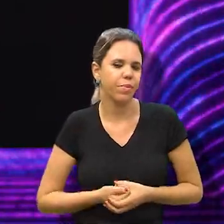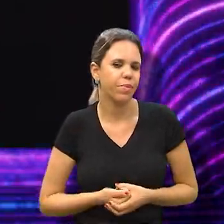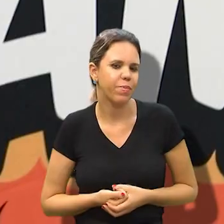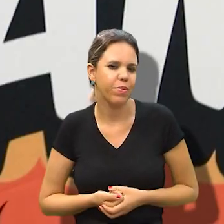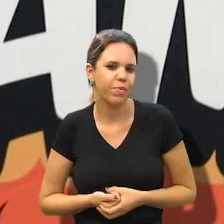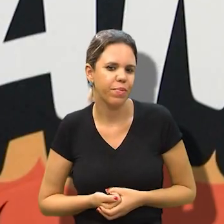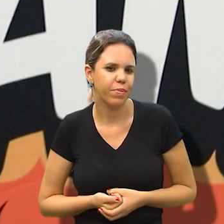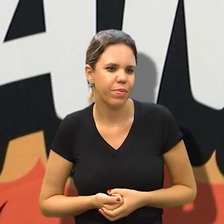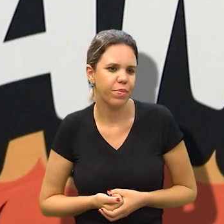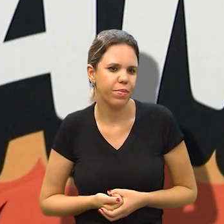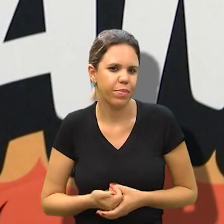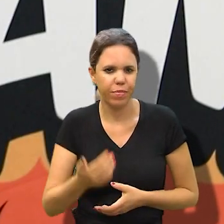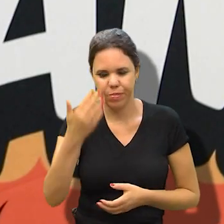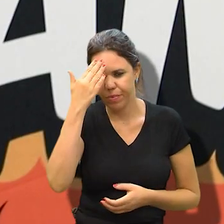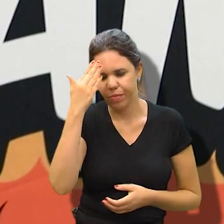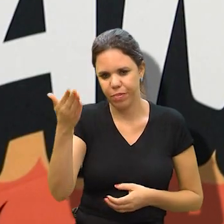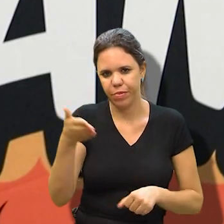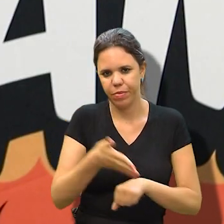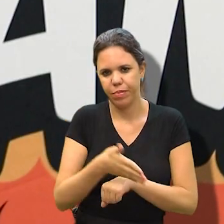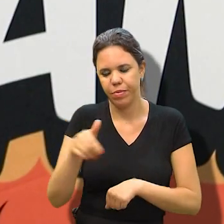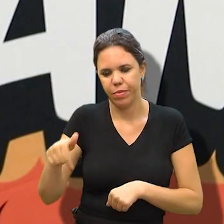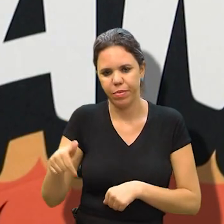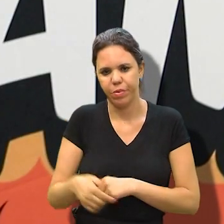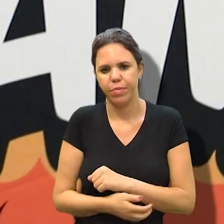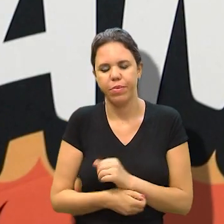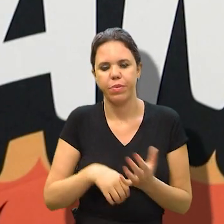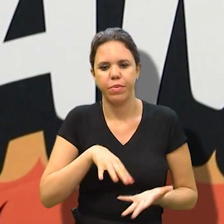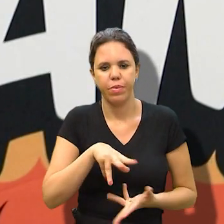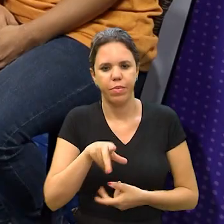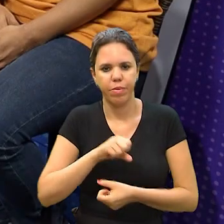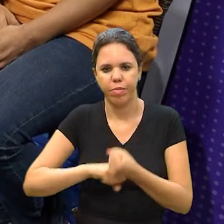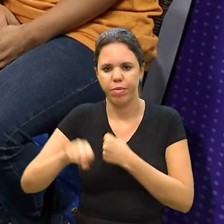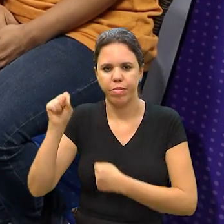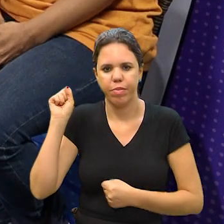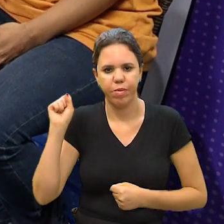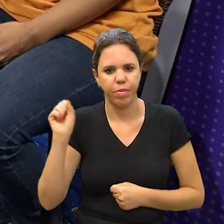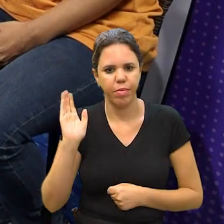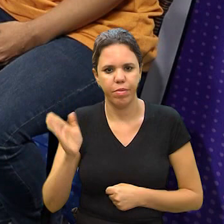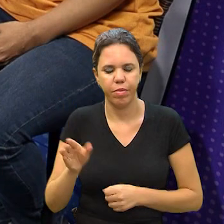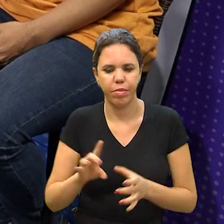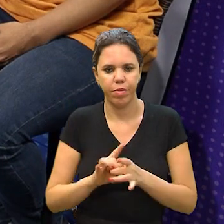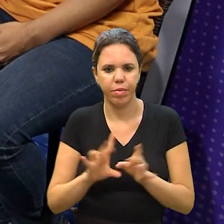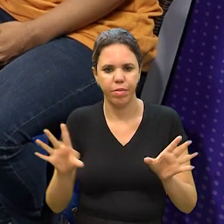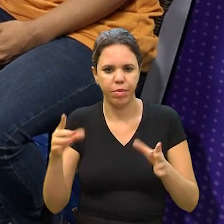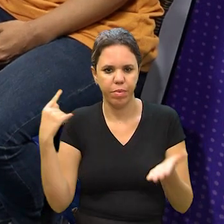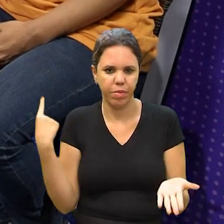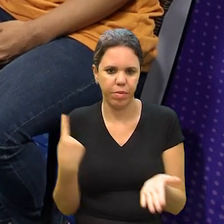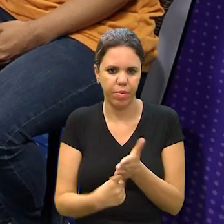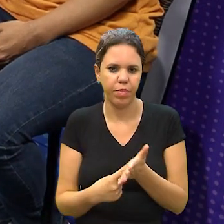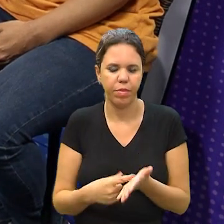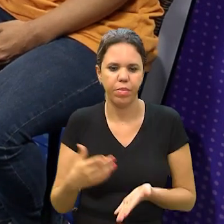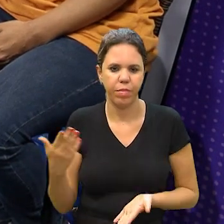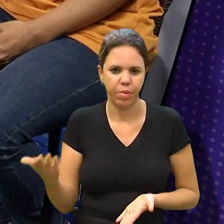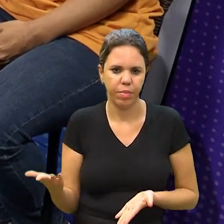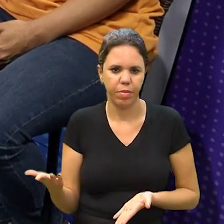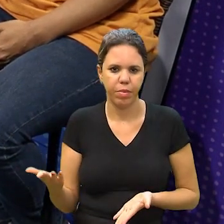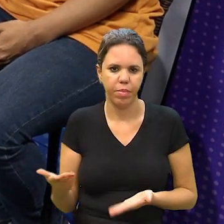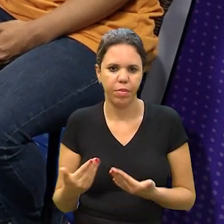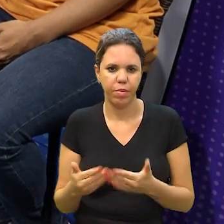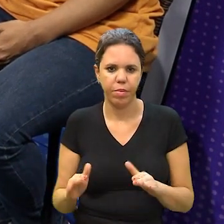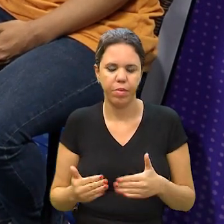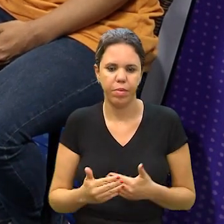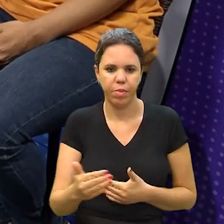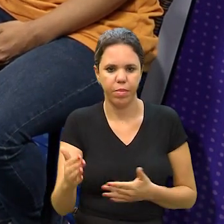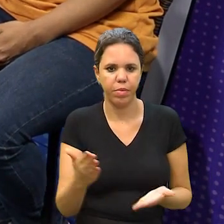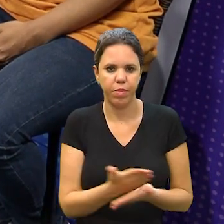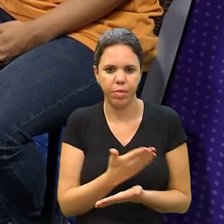aí. Vivian, quero agradecer a sua participação aqui no Universo Épico e já vou deixar combinado que assim que